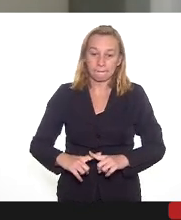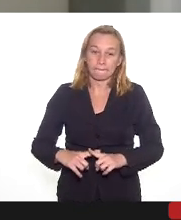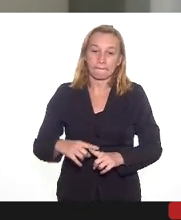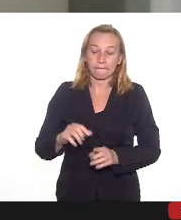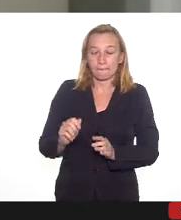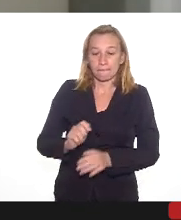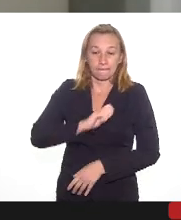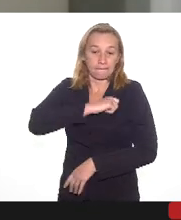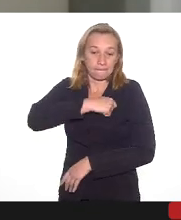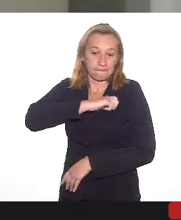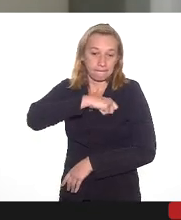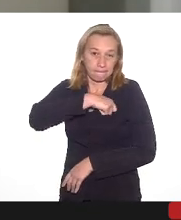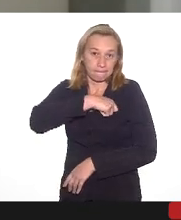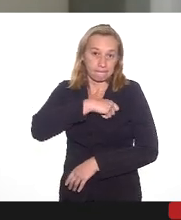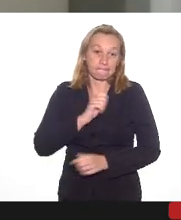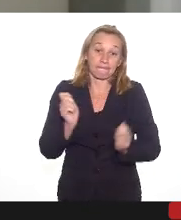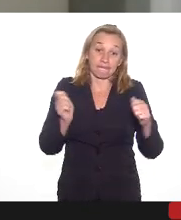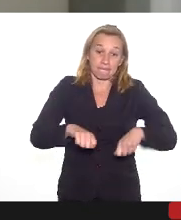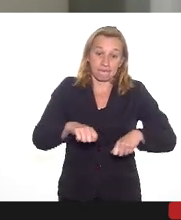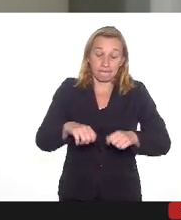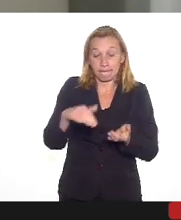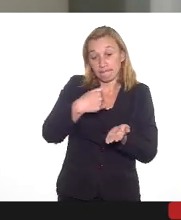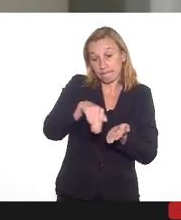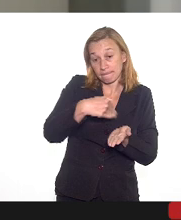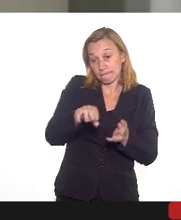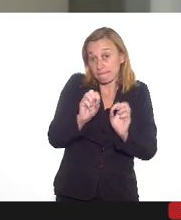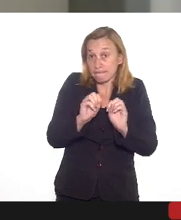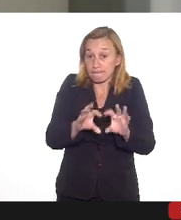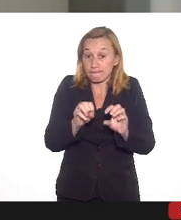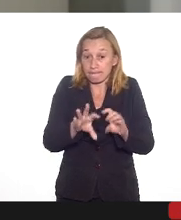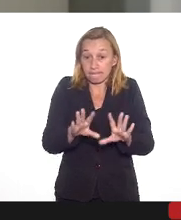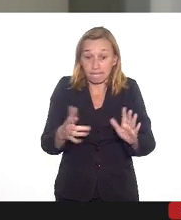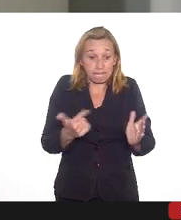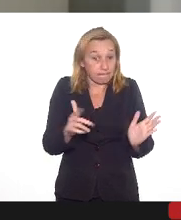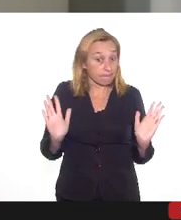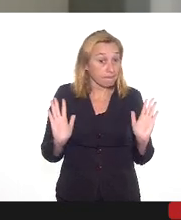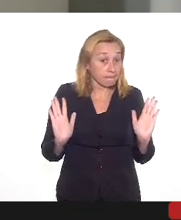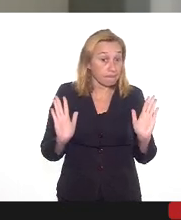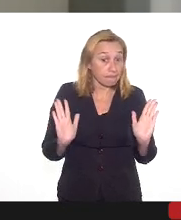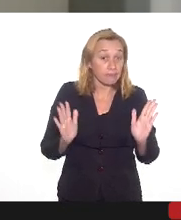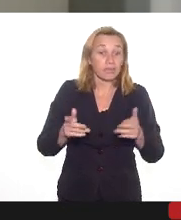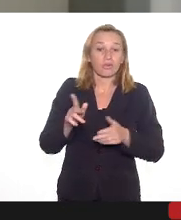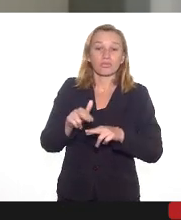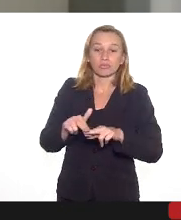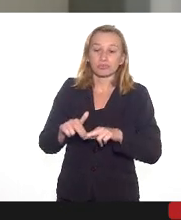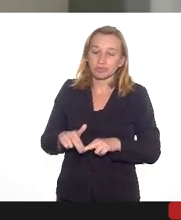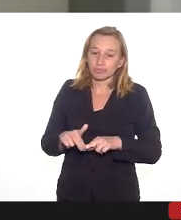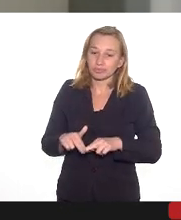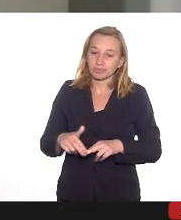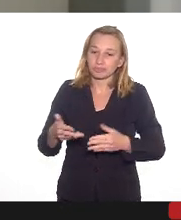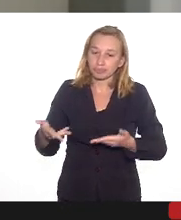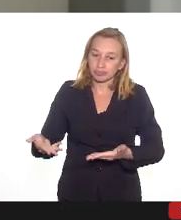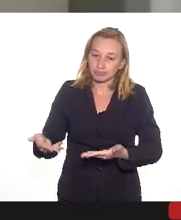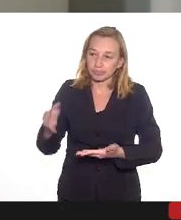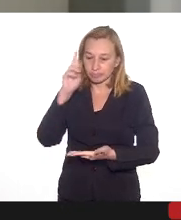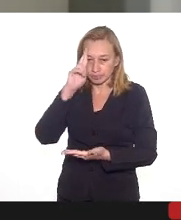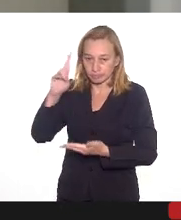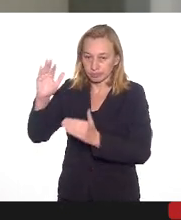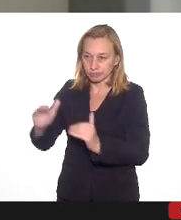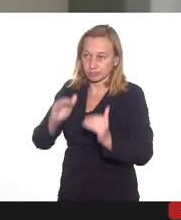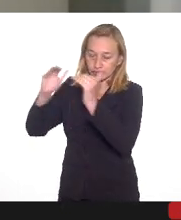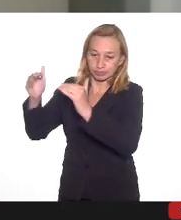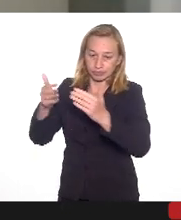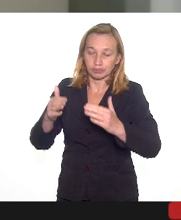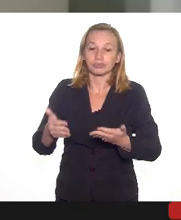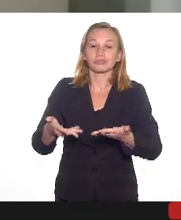aqui a competência da Secretaria de Estado de Educação, por isso Vossa Excelência convidou a representação da